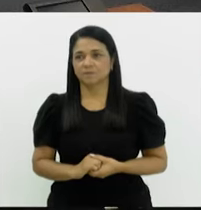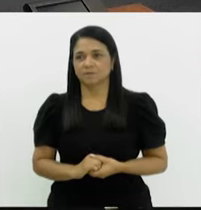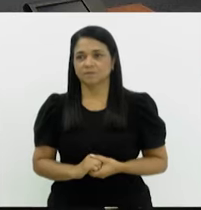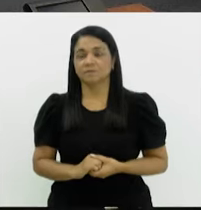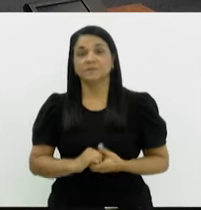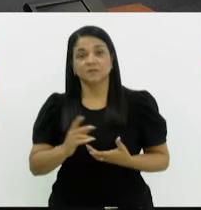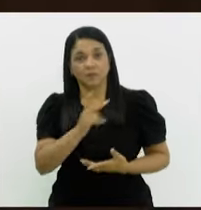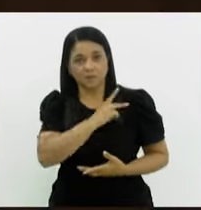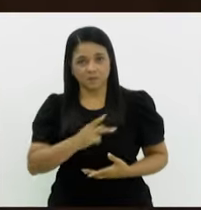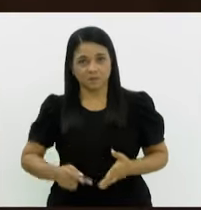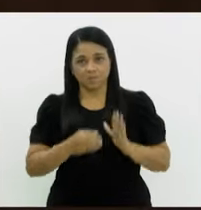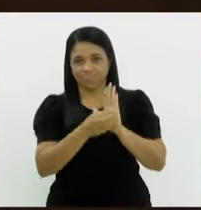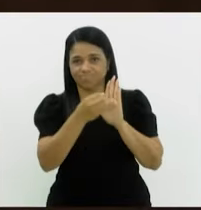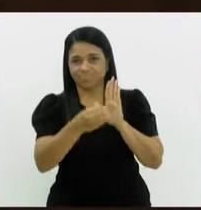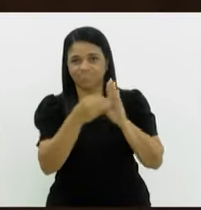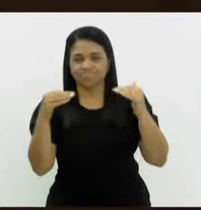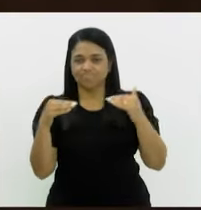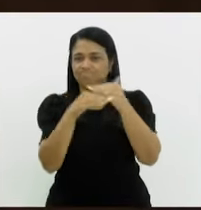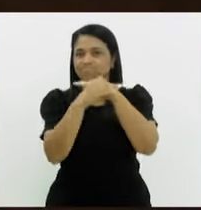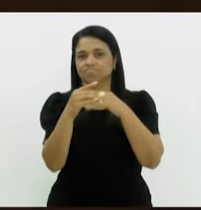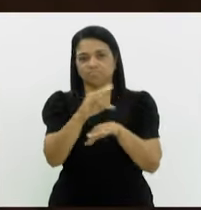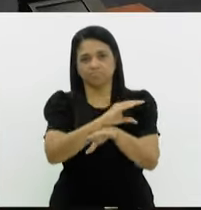Senhora presidente, parecer é pela inconstitucionalidade.